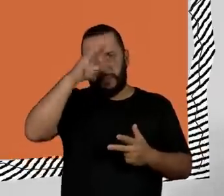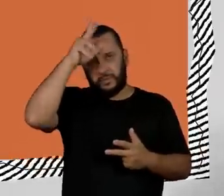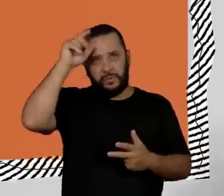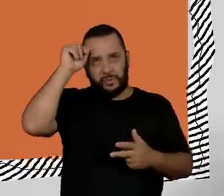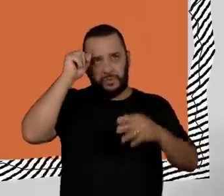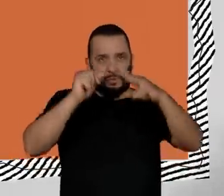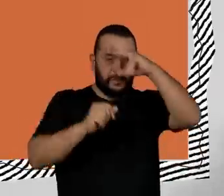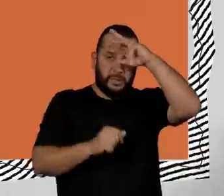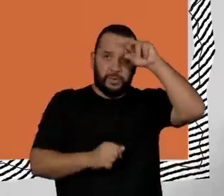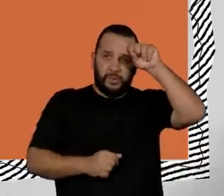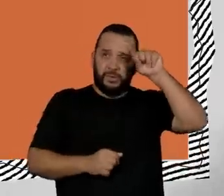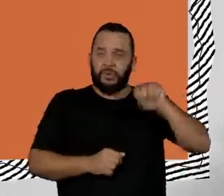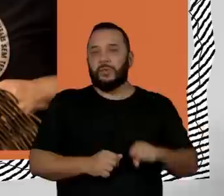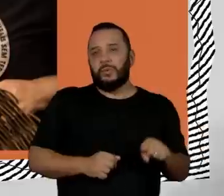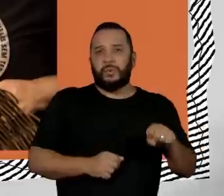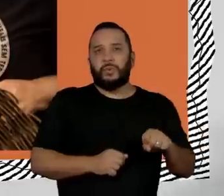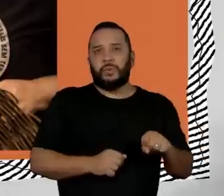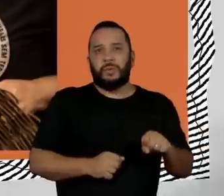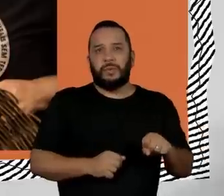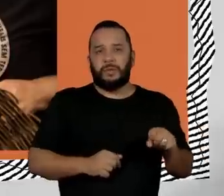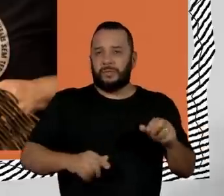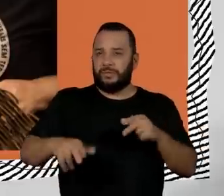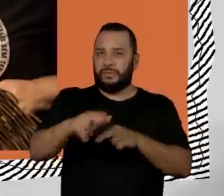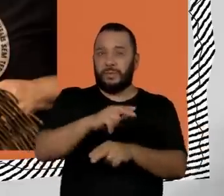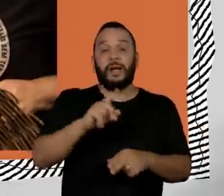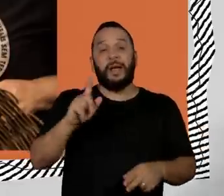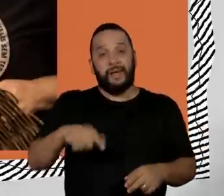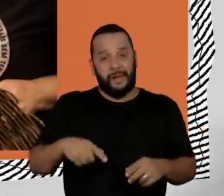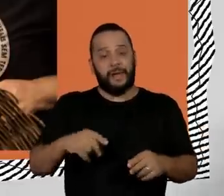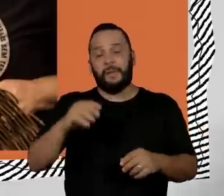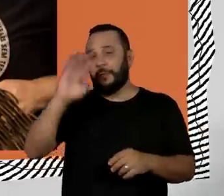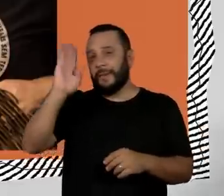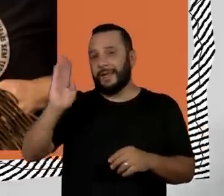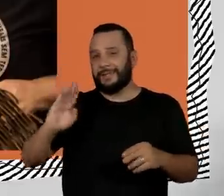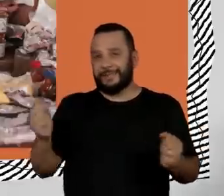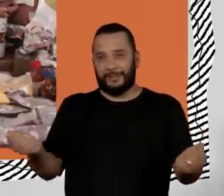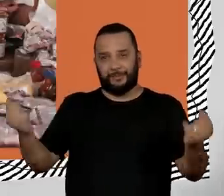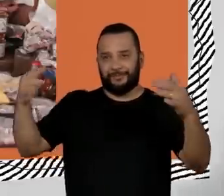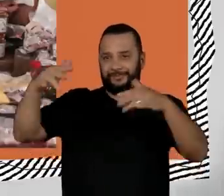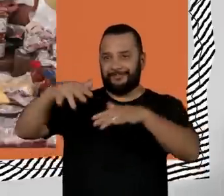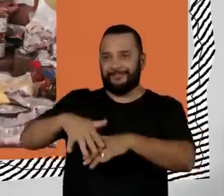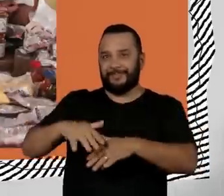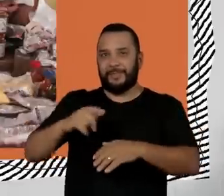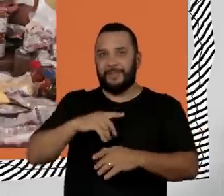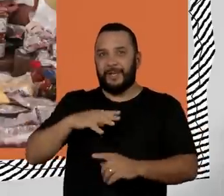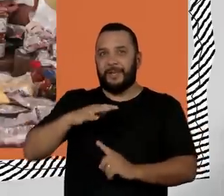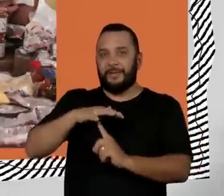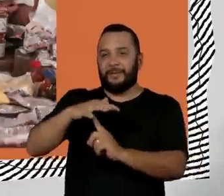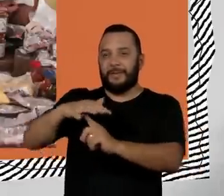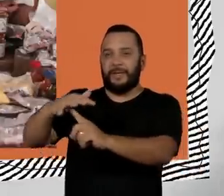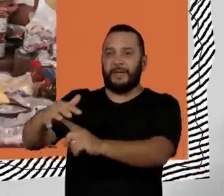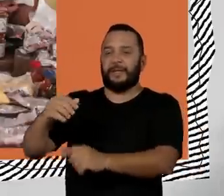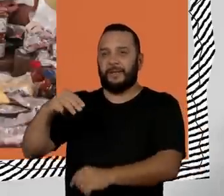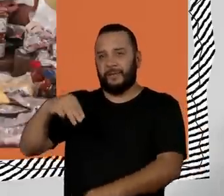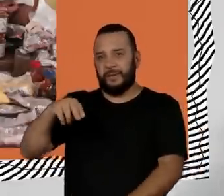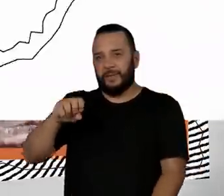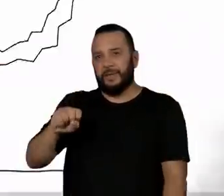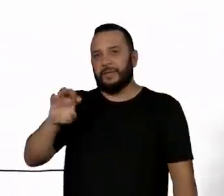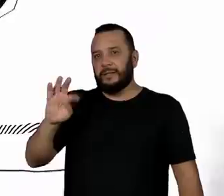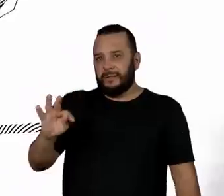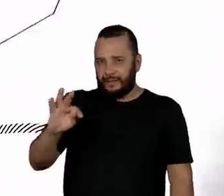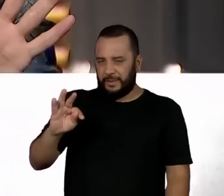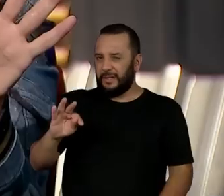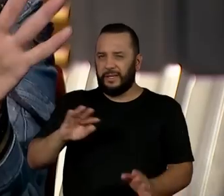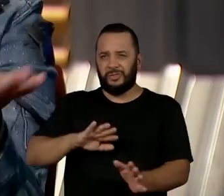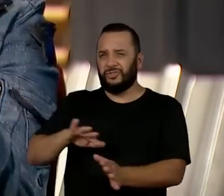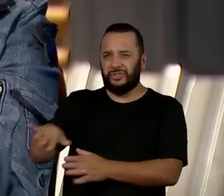mato você enxerga o Brasil quando você vai numa feira do MST vamos tira